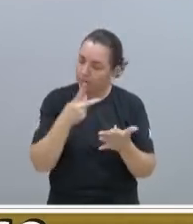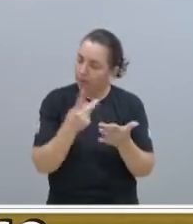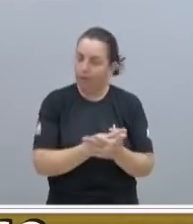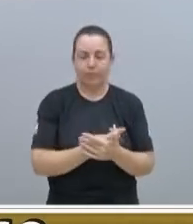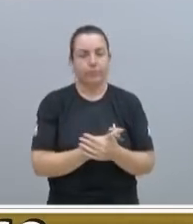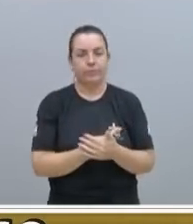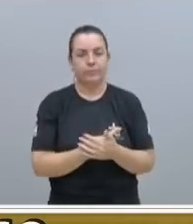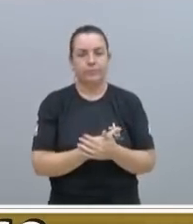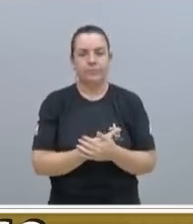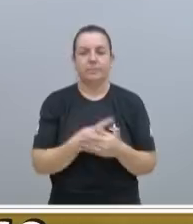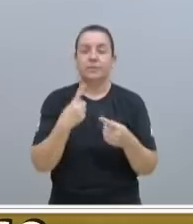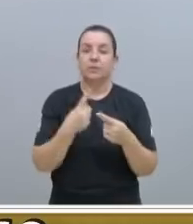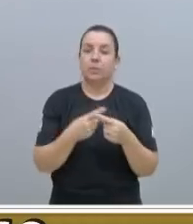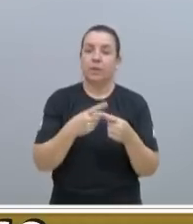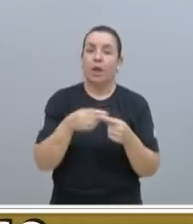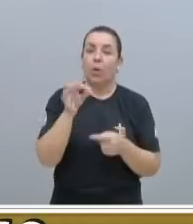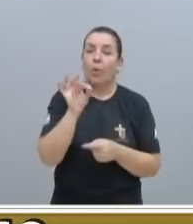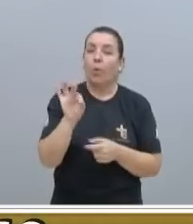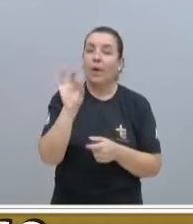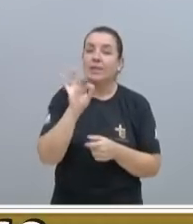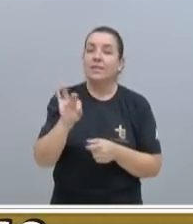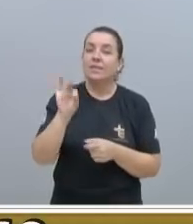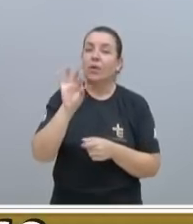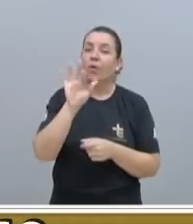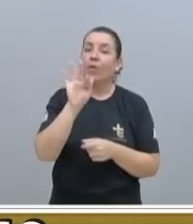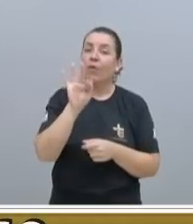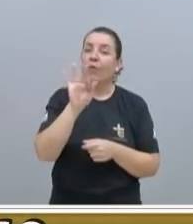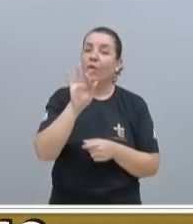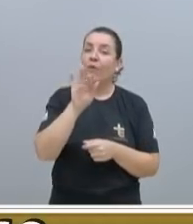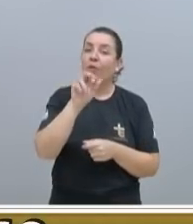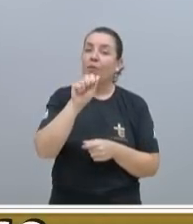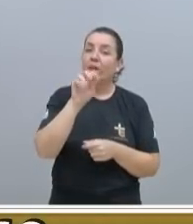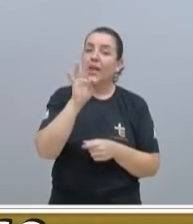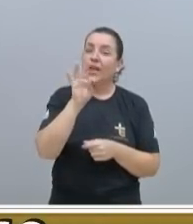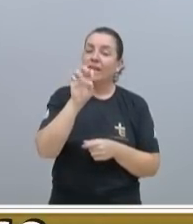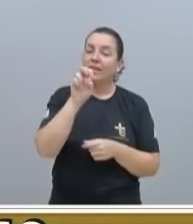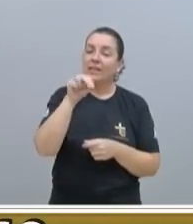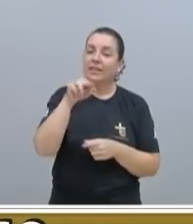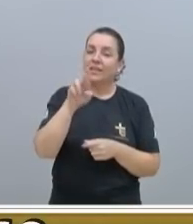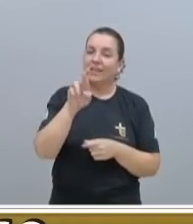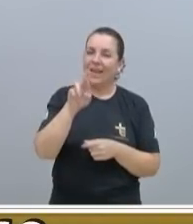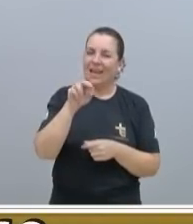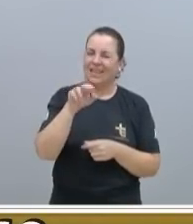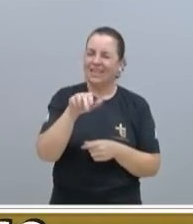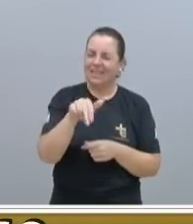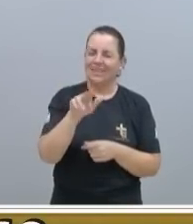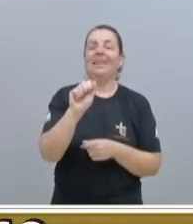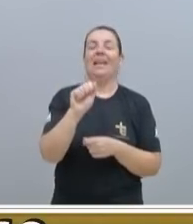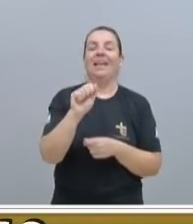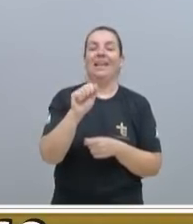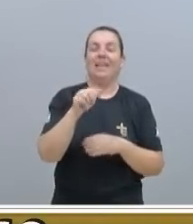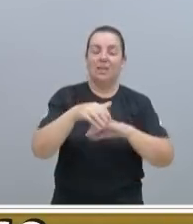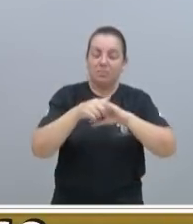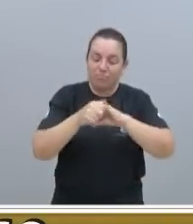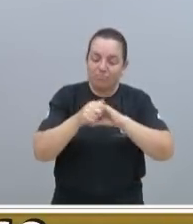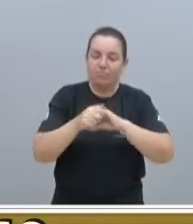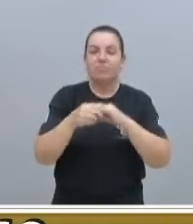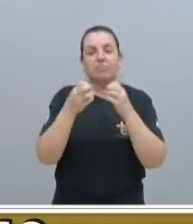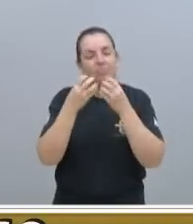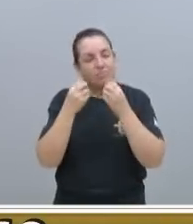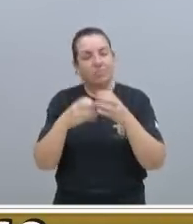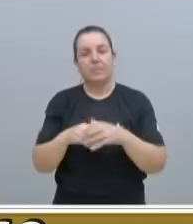correção fraterna chamar a sós e dizer eu me senti ofendido com essa